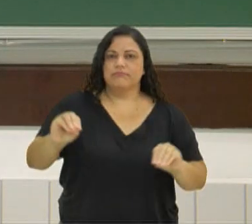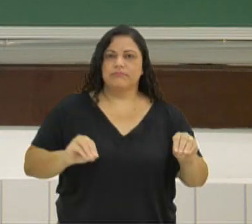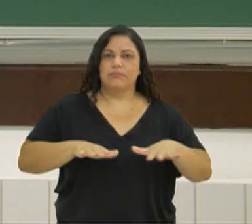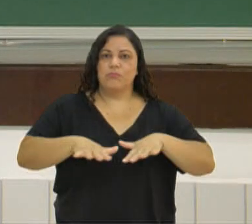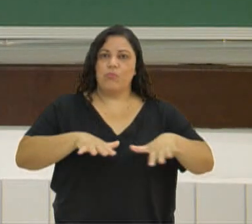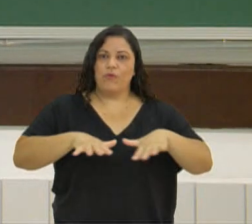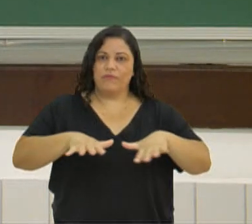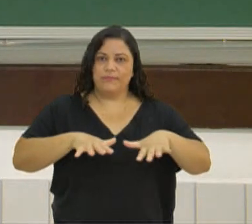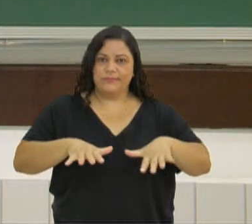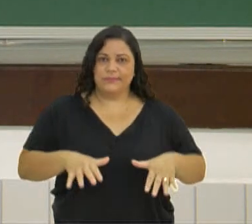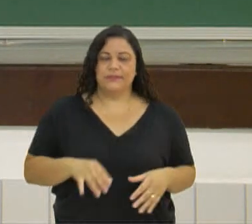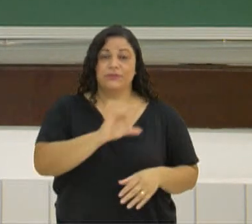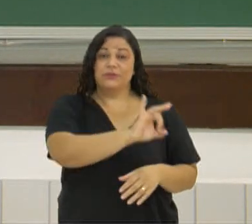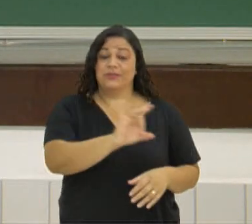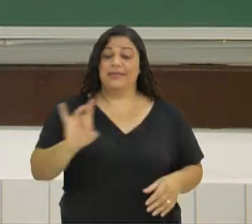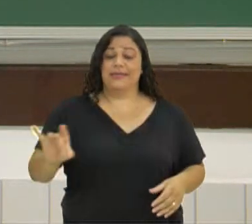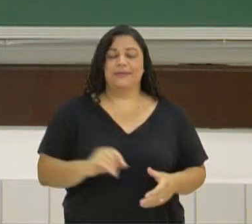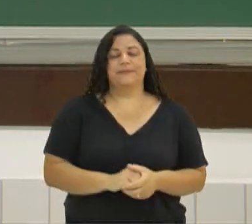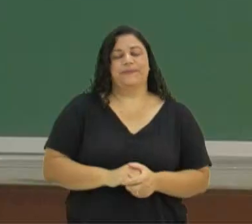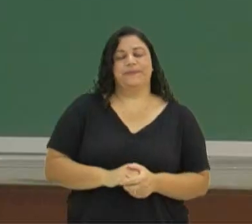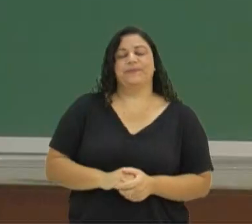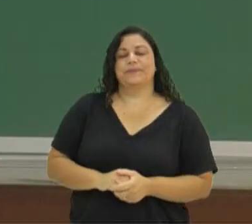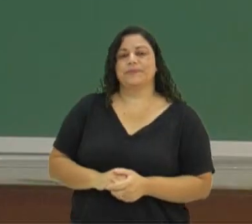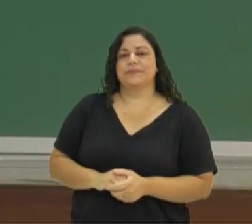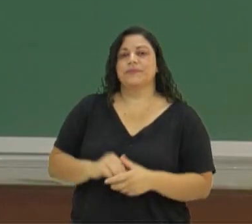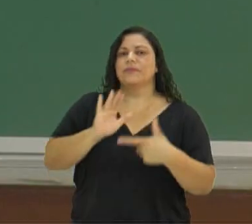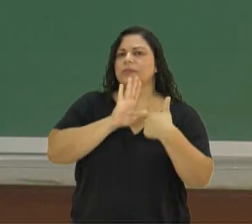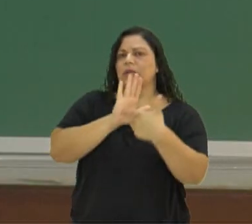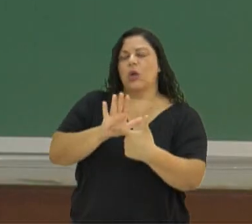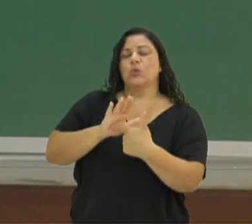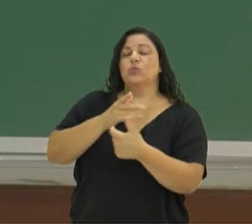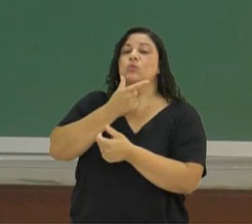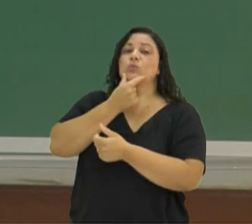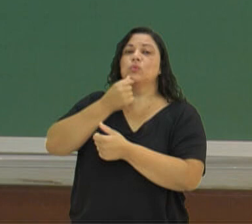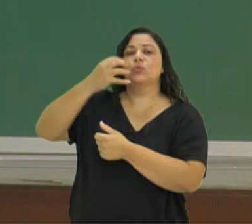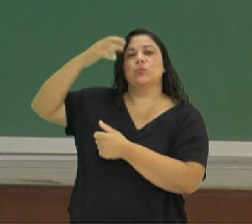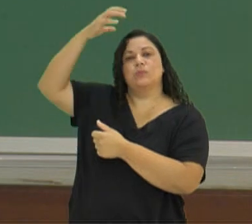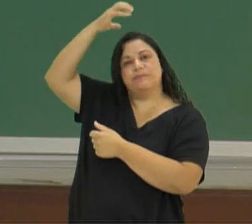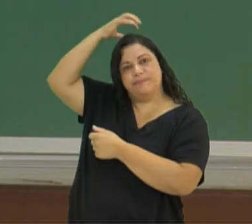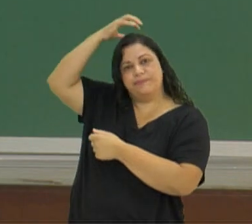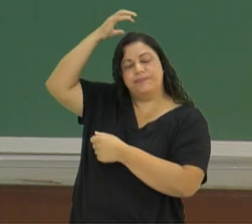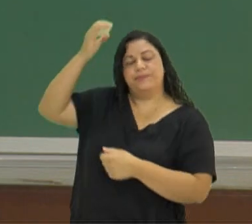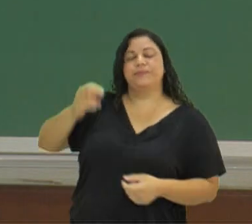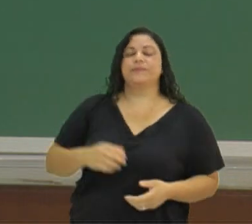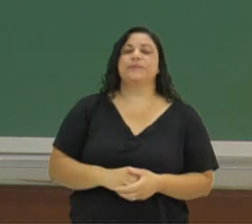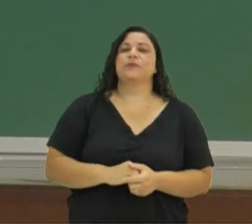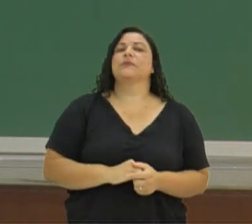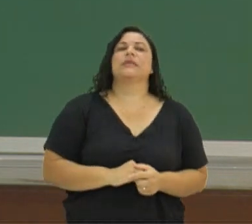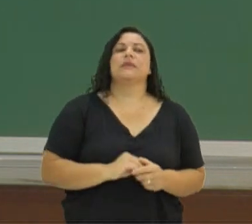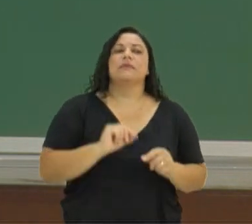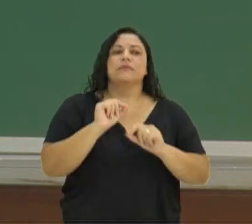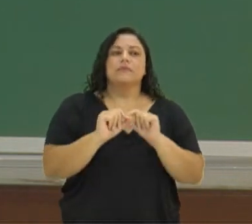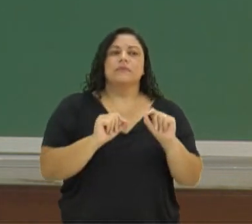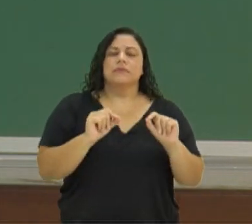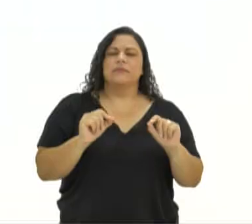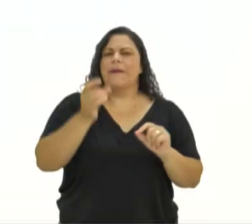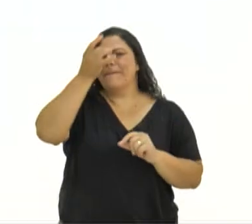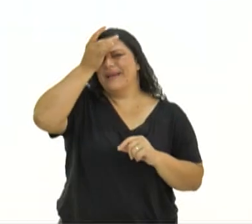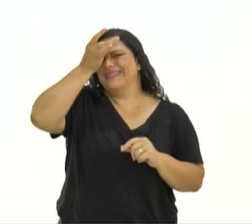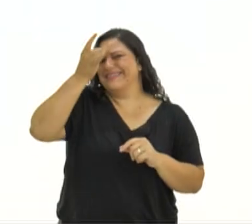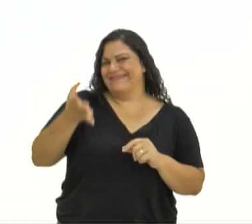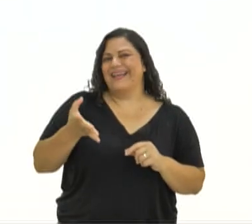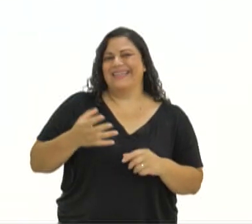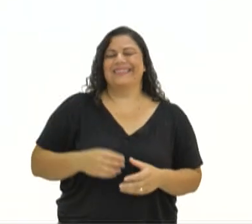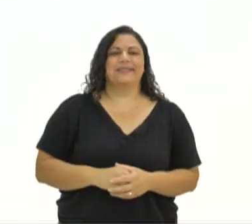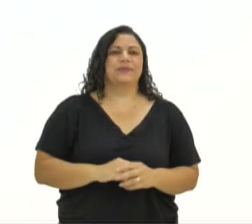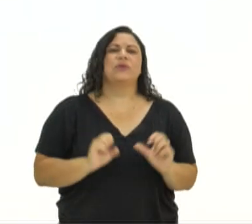Vamos começar primeiro pelo movimento do rei, que é o movimento mais fácil da gente aprender. Então, vamos começar pelo rei. O rei, ele